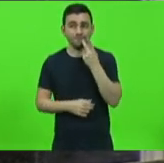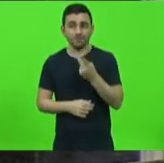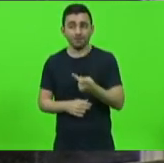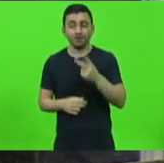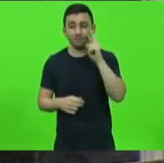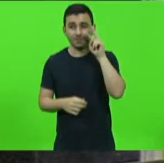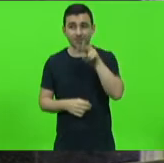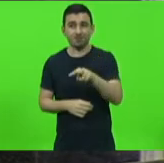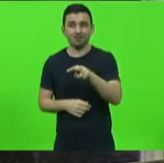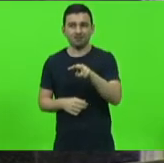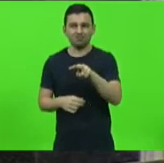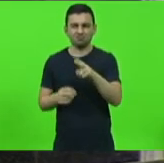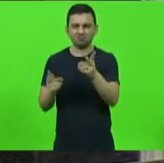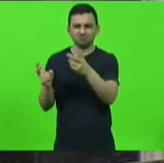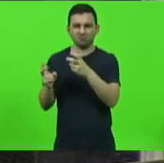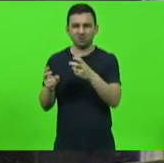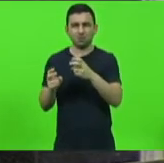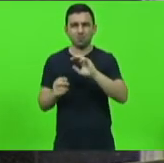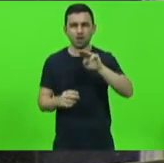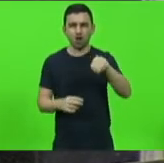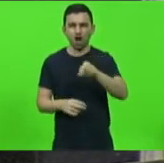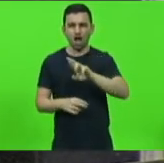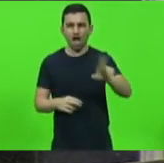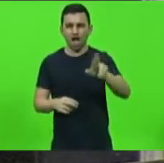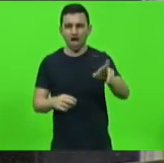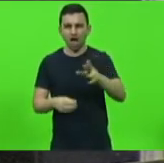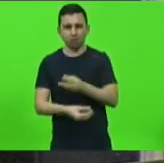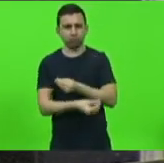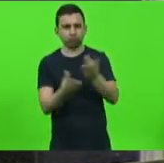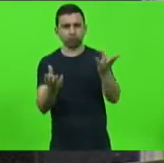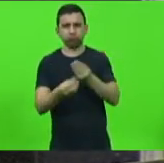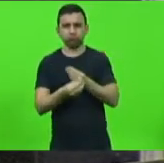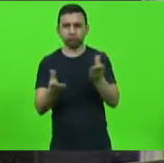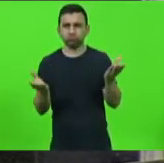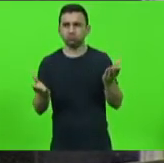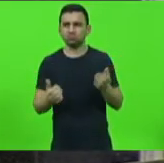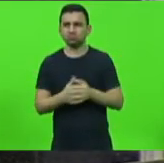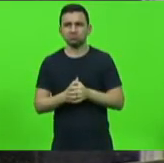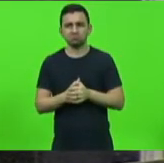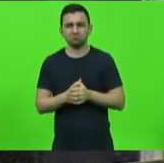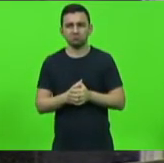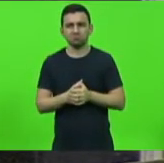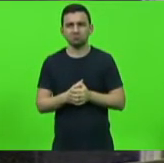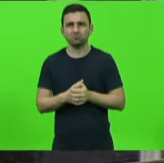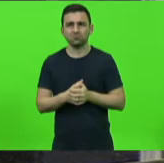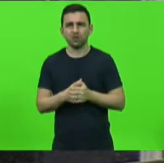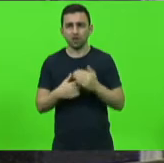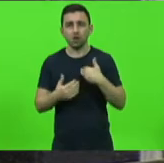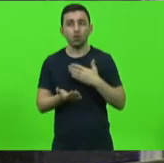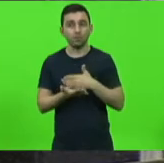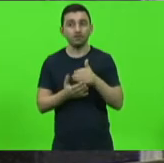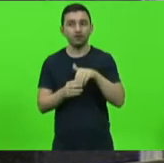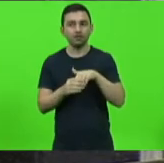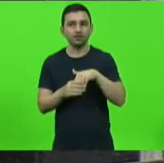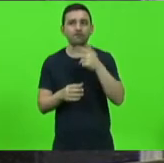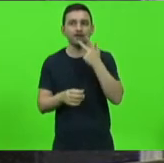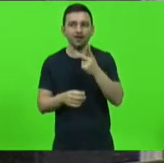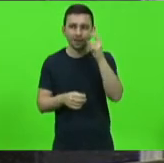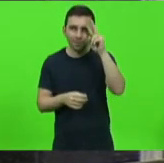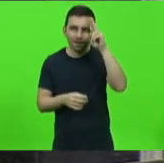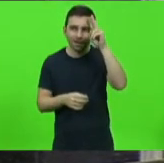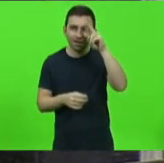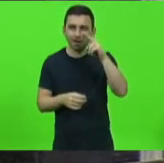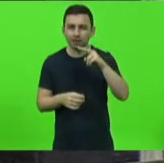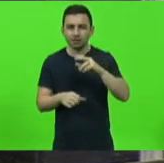o governo distribuindo milhões de reais, volto a repetir o que eu disse no início da votação, milhões de reais pelo nosso